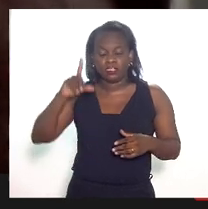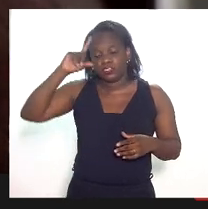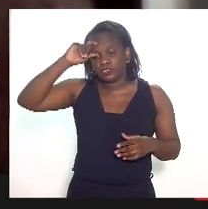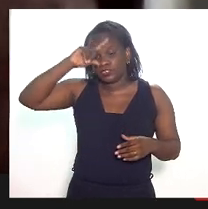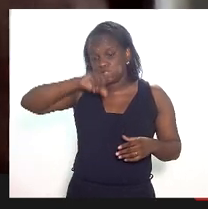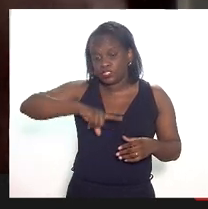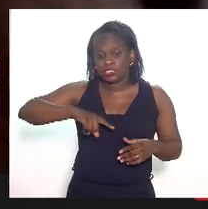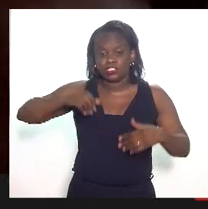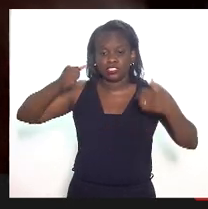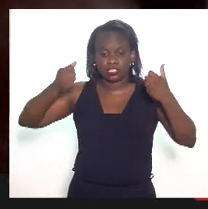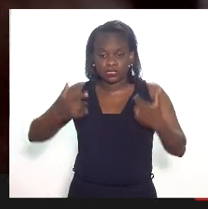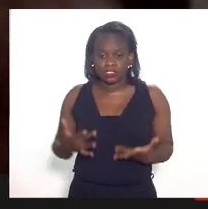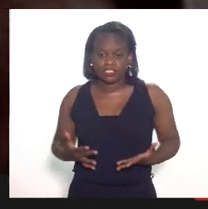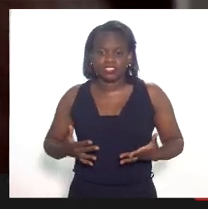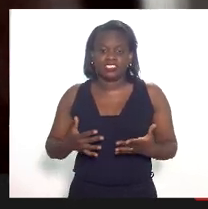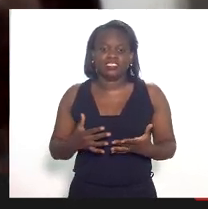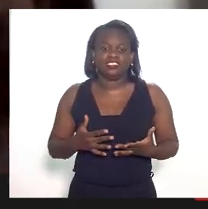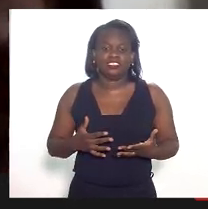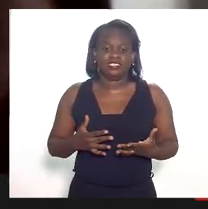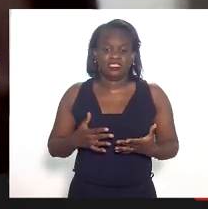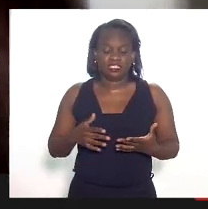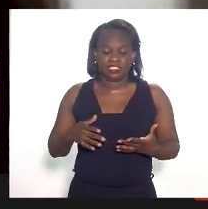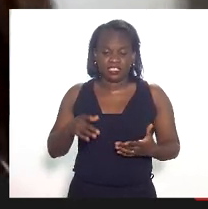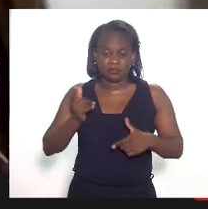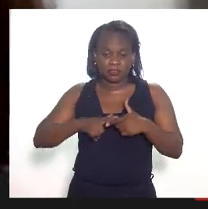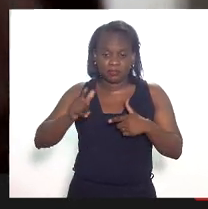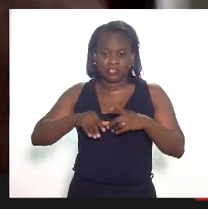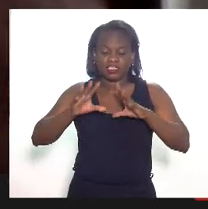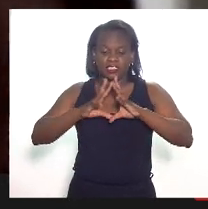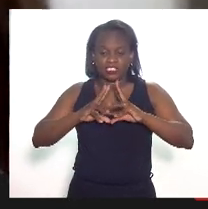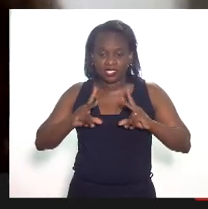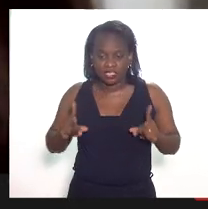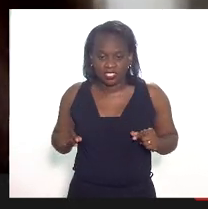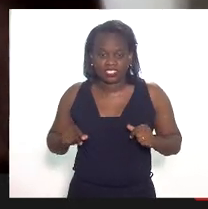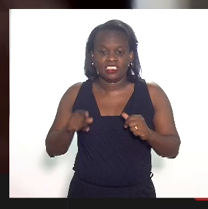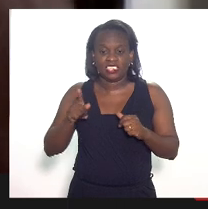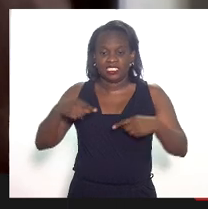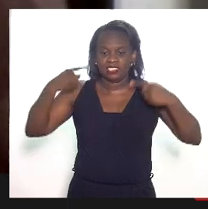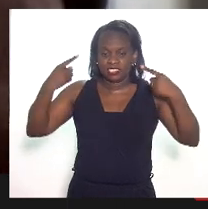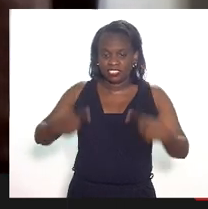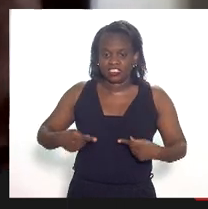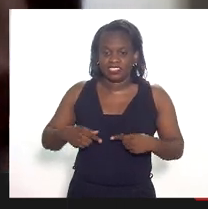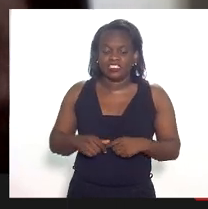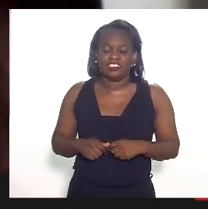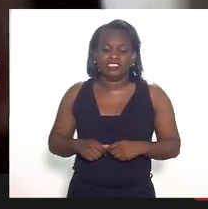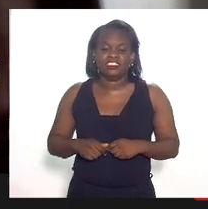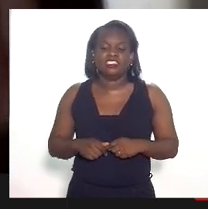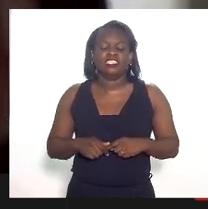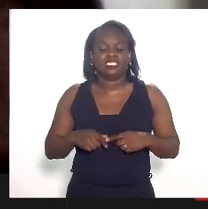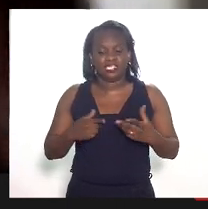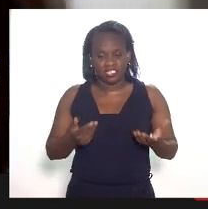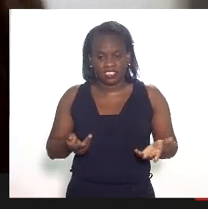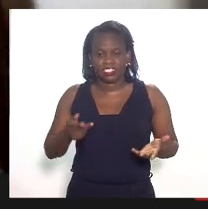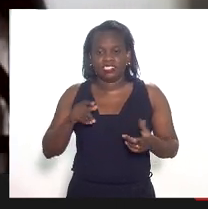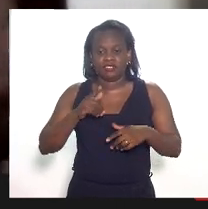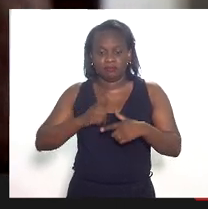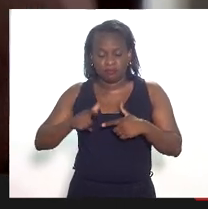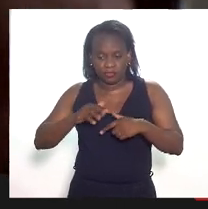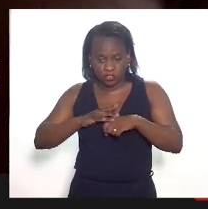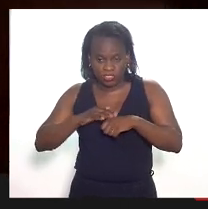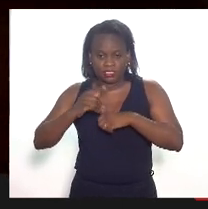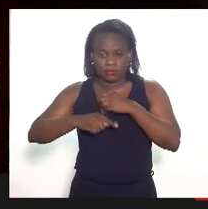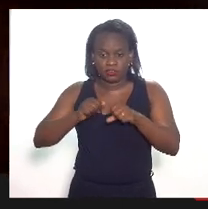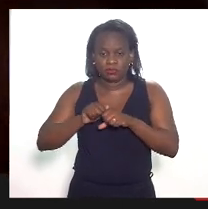de justificar a solução para o enfrentamento dessa pandemia,